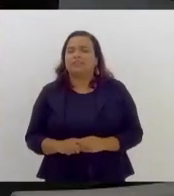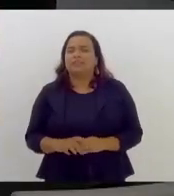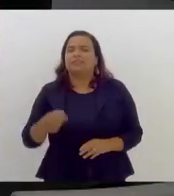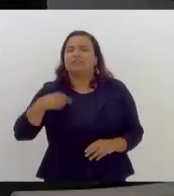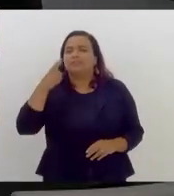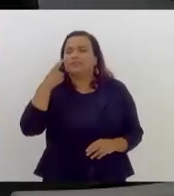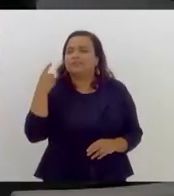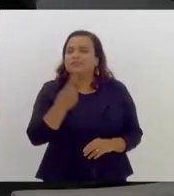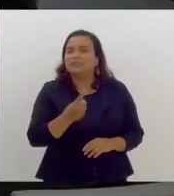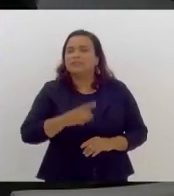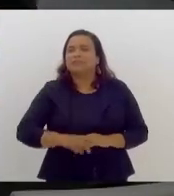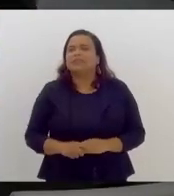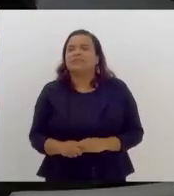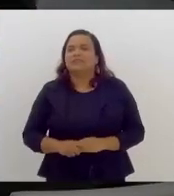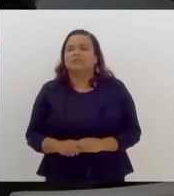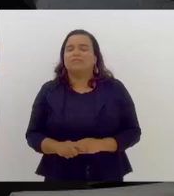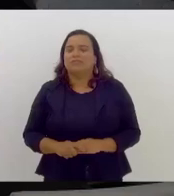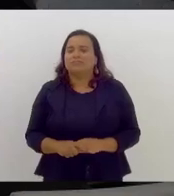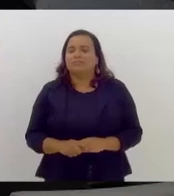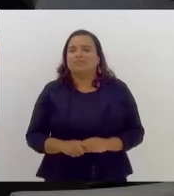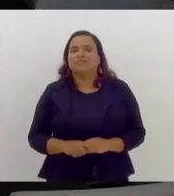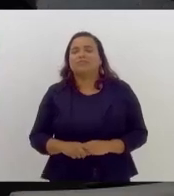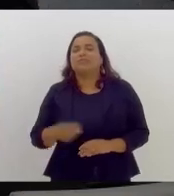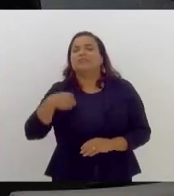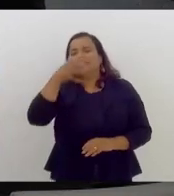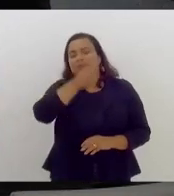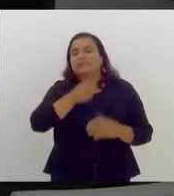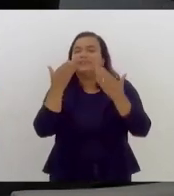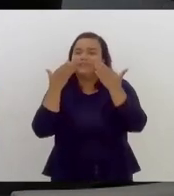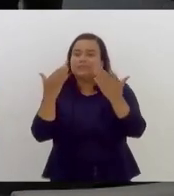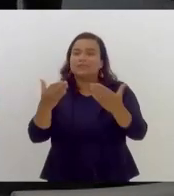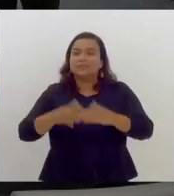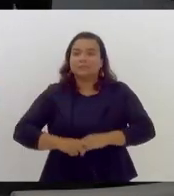é isso, do artigo 12. Salvo o destaque do artigo...